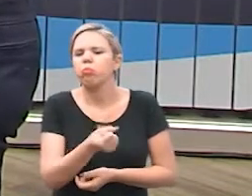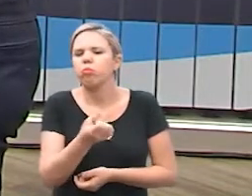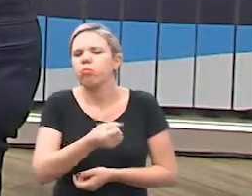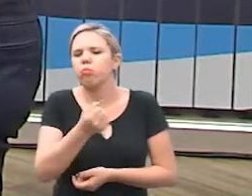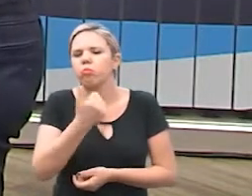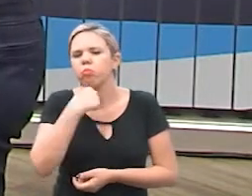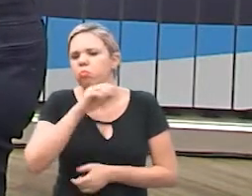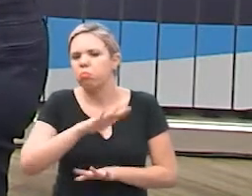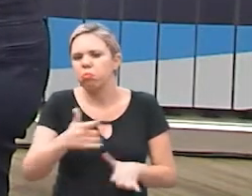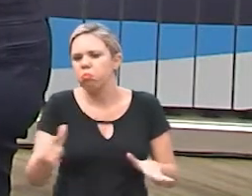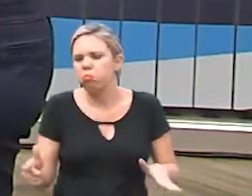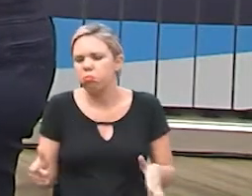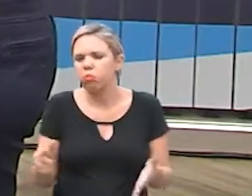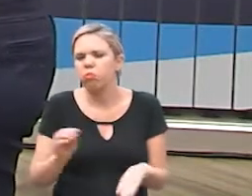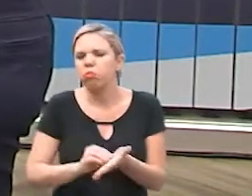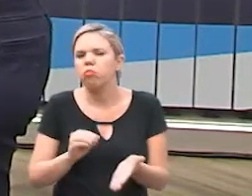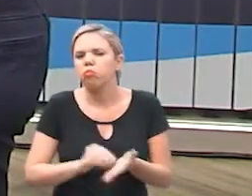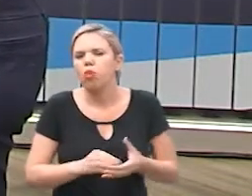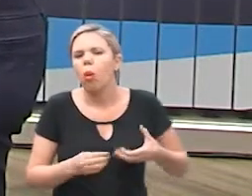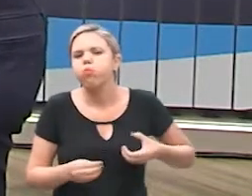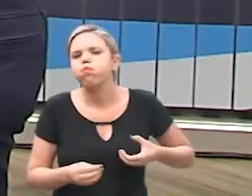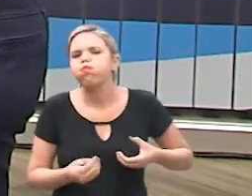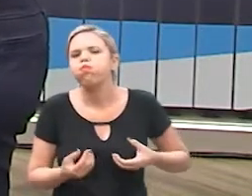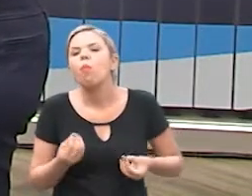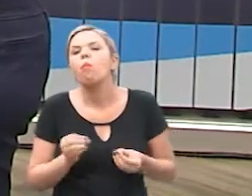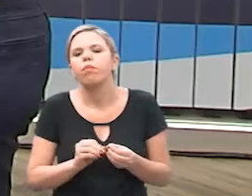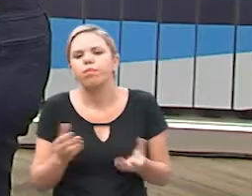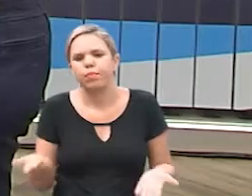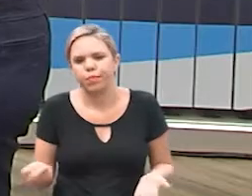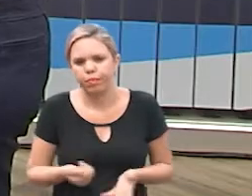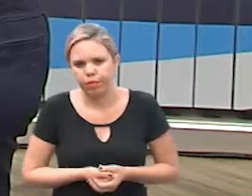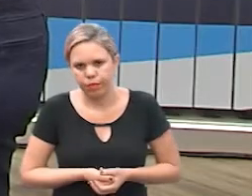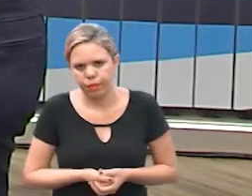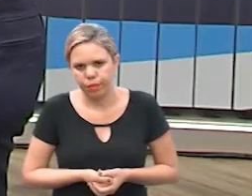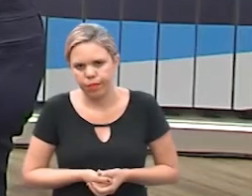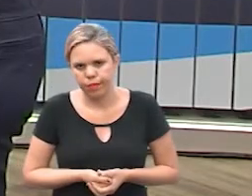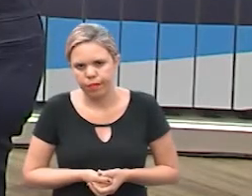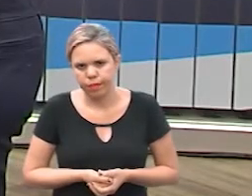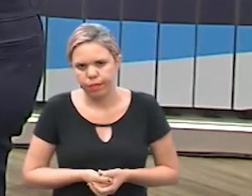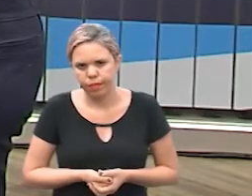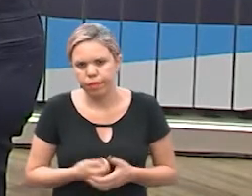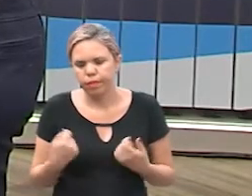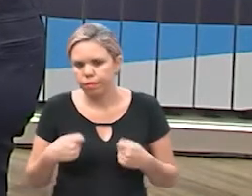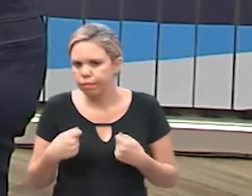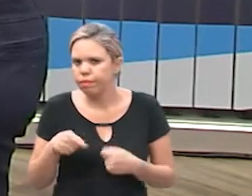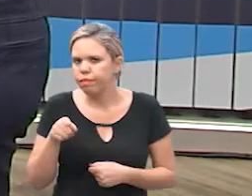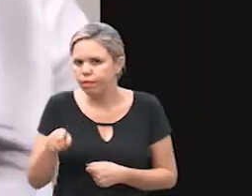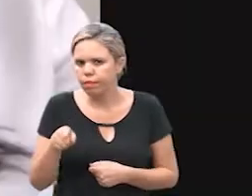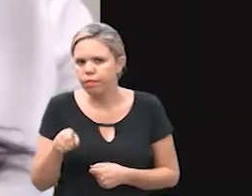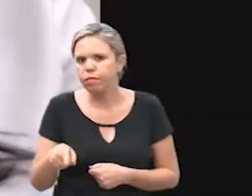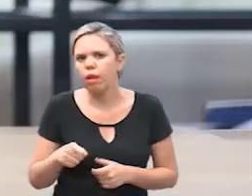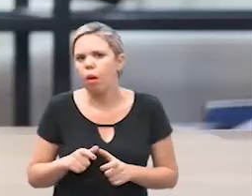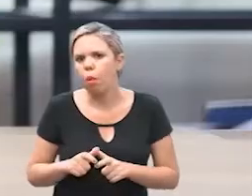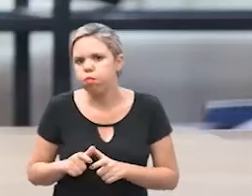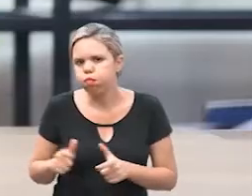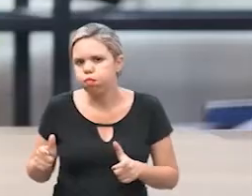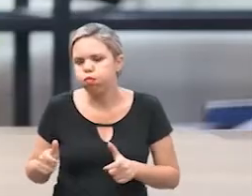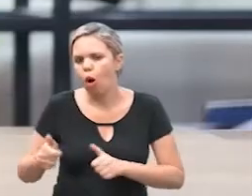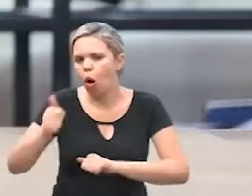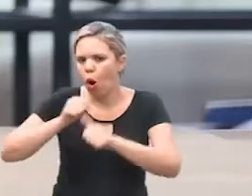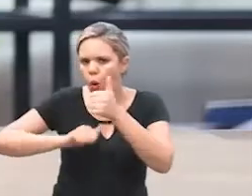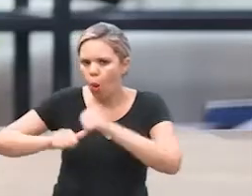Que a mulher não tem um leite suficiente. Como é que ela faz? Ela precisa aumentar a